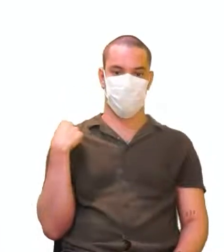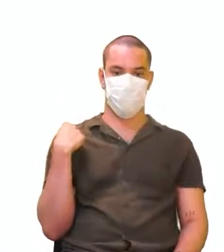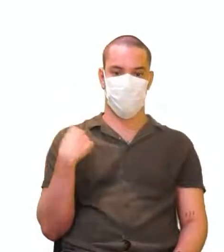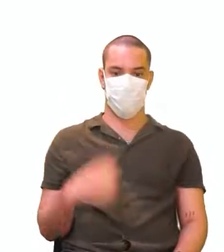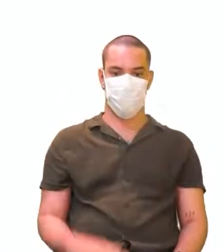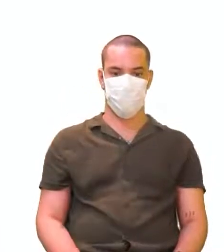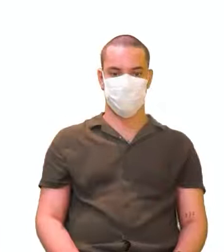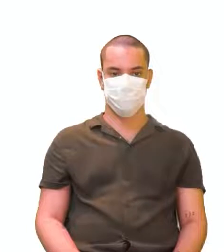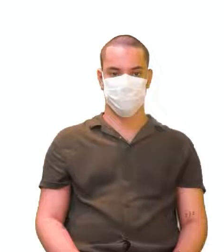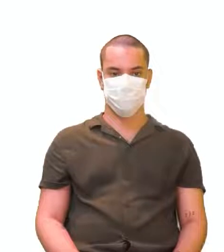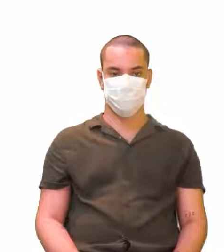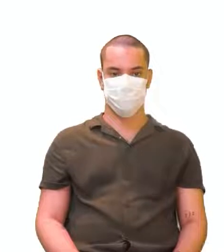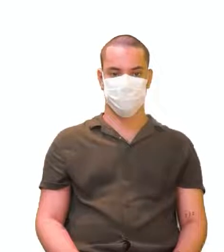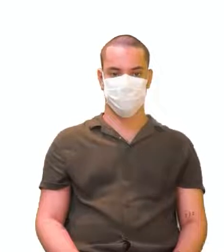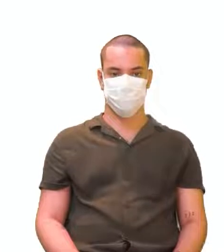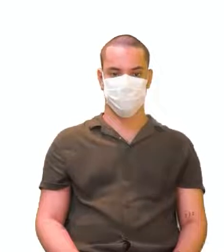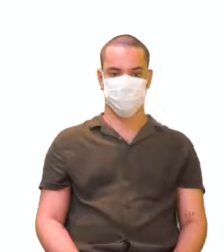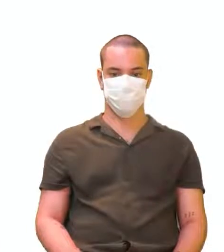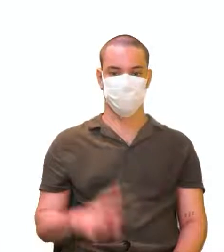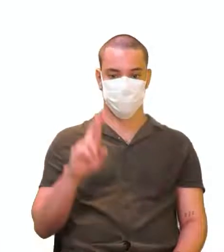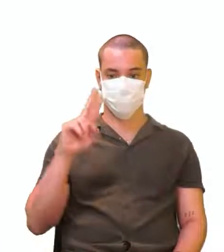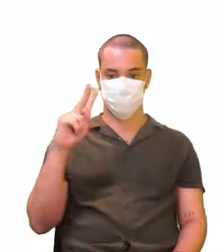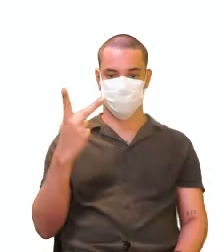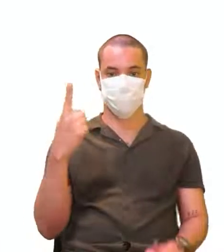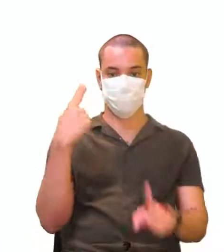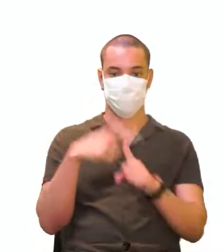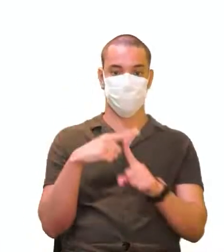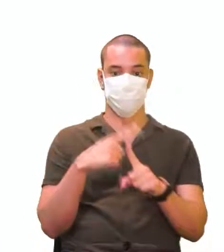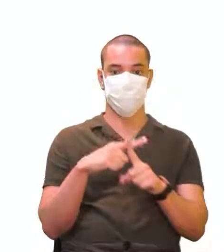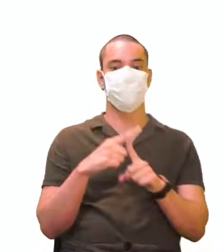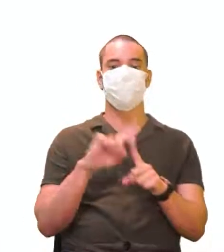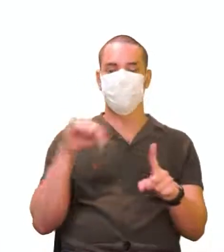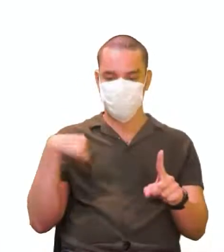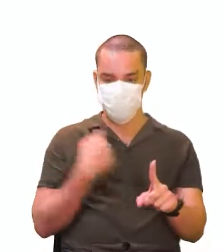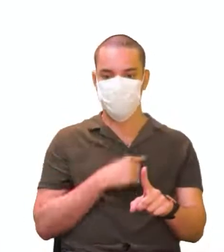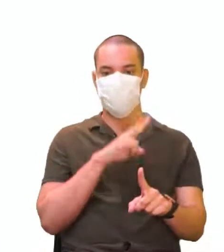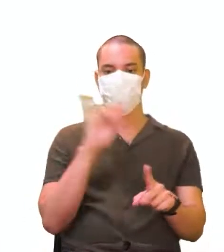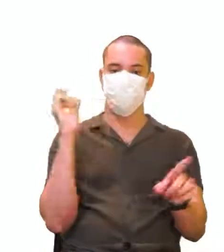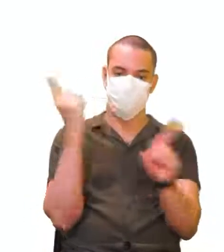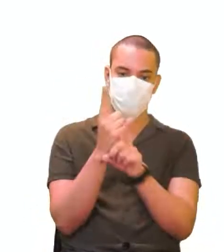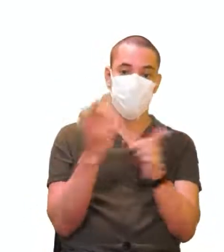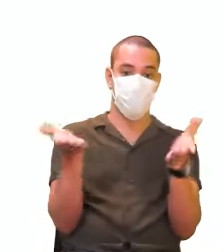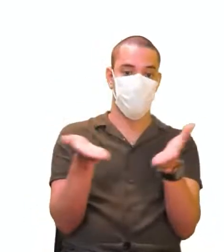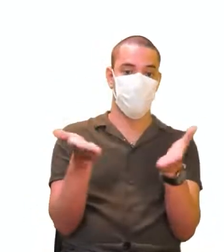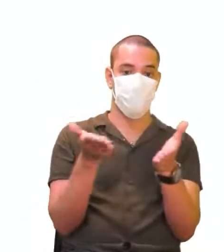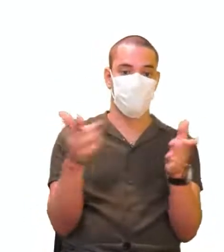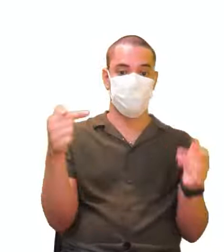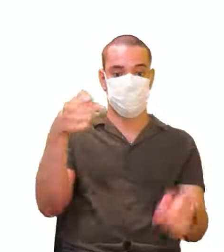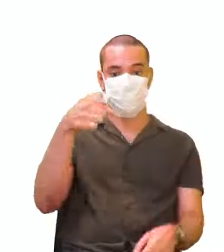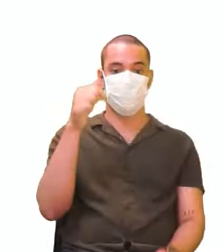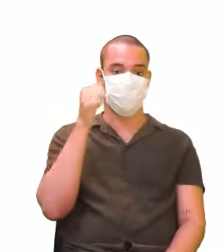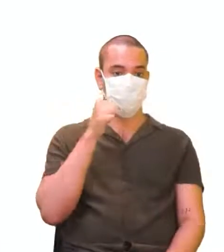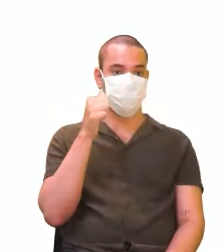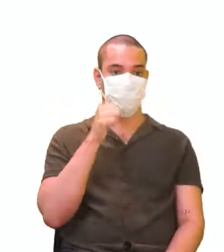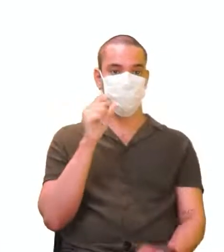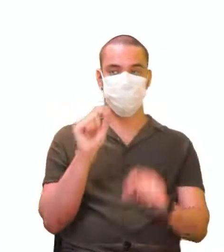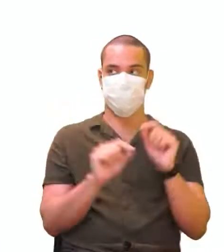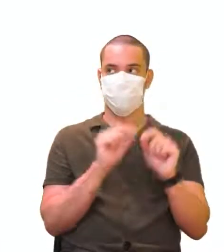Bzão. Tá? Ele é fator RH positivo. Então calma aí que a gente vai já ver isso aí. Agora vamos para o 7, para a